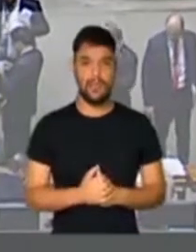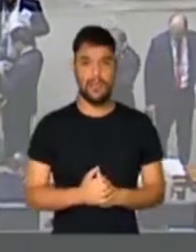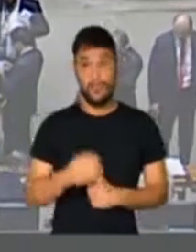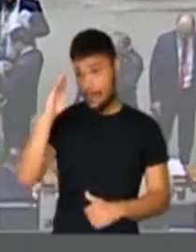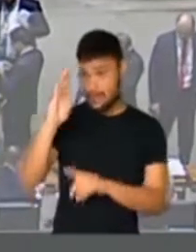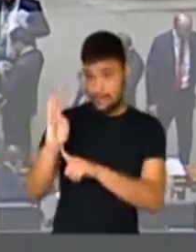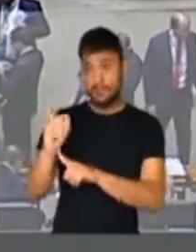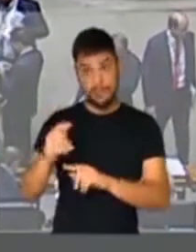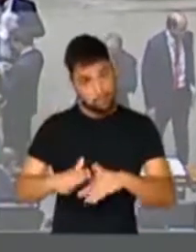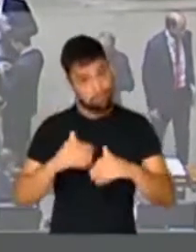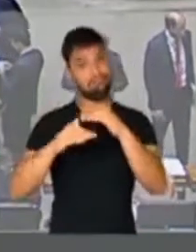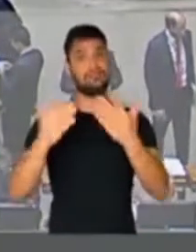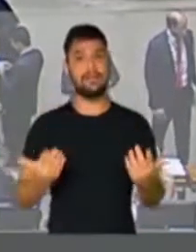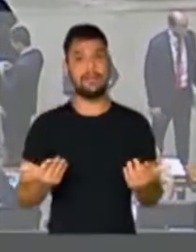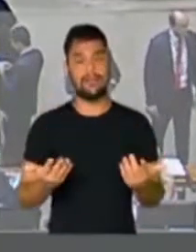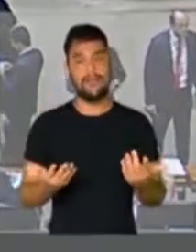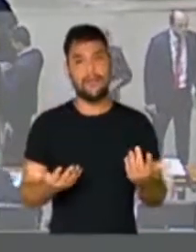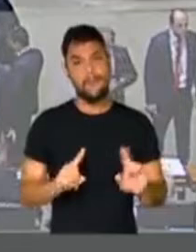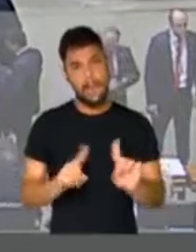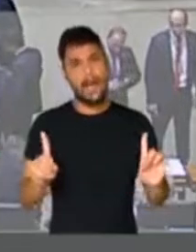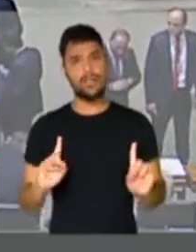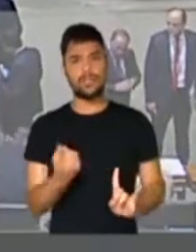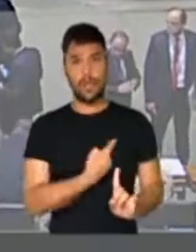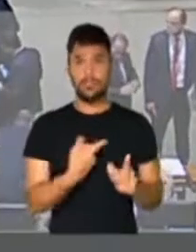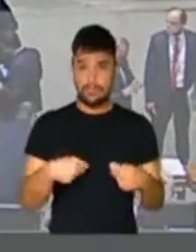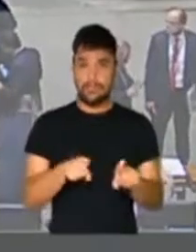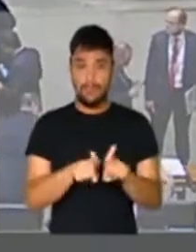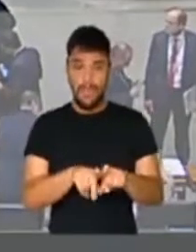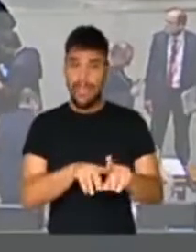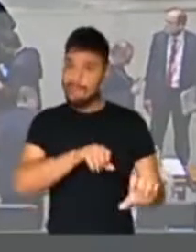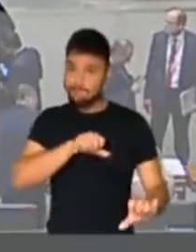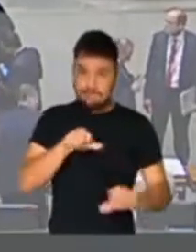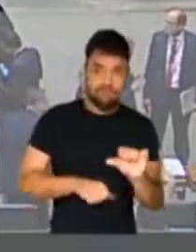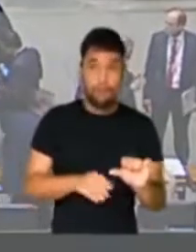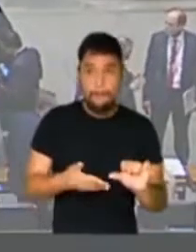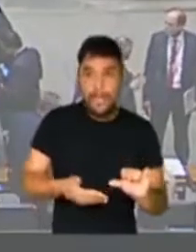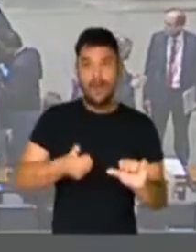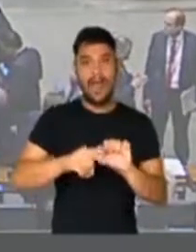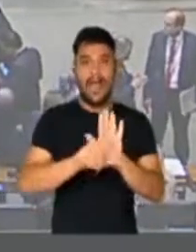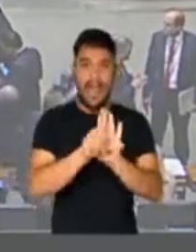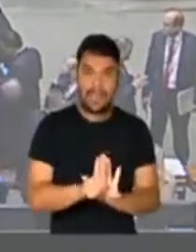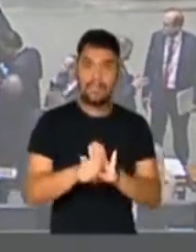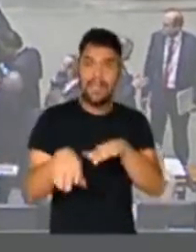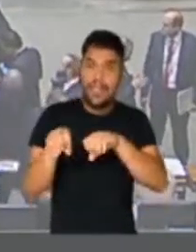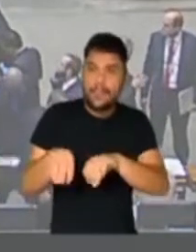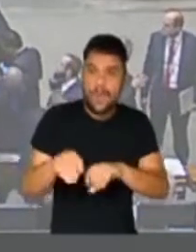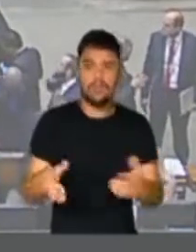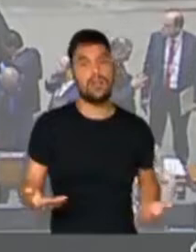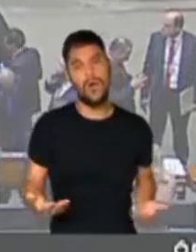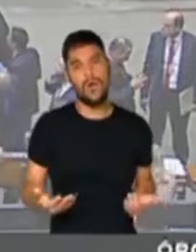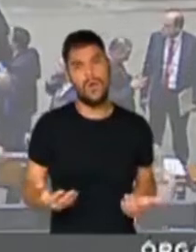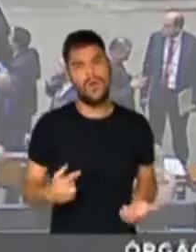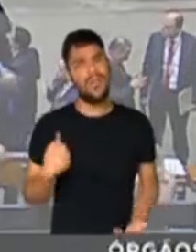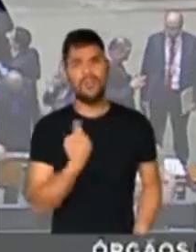progresso, mas também é necessário que façamos uma reforma educacional no nosso país. Não aguentamos